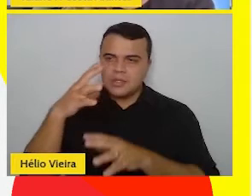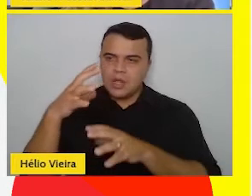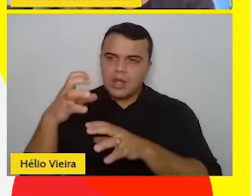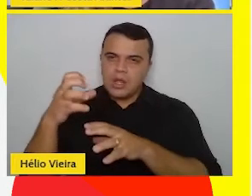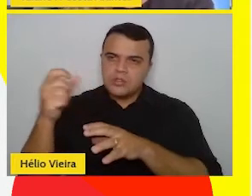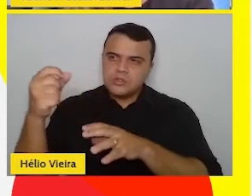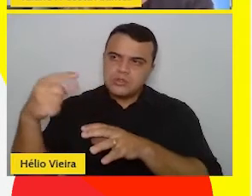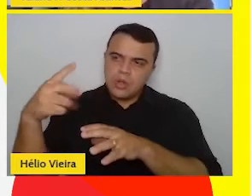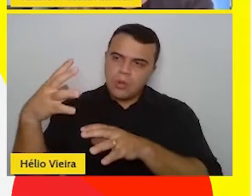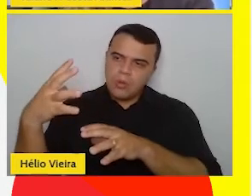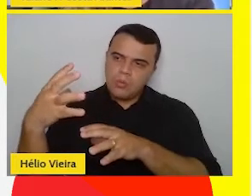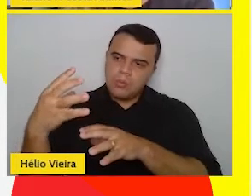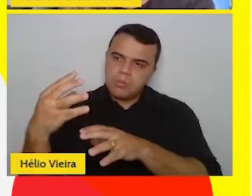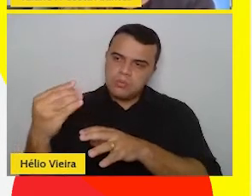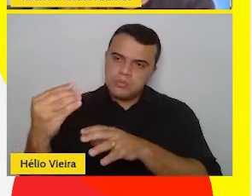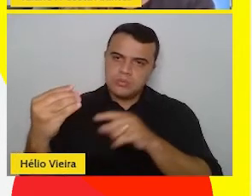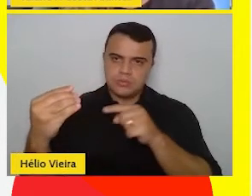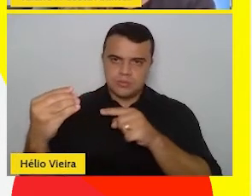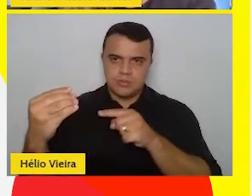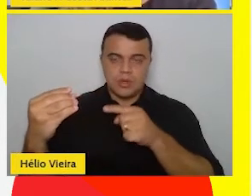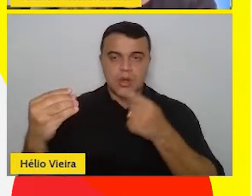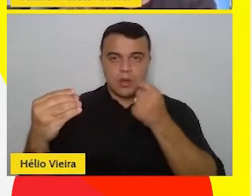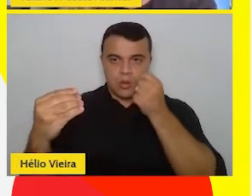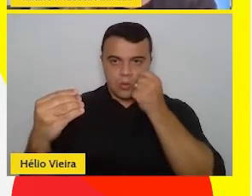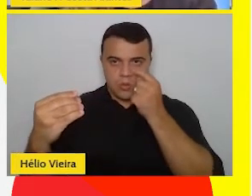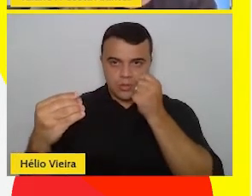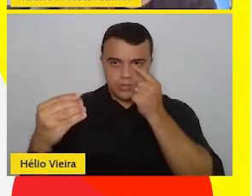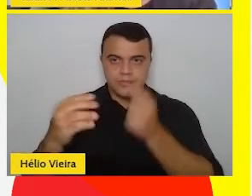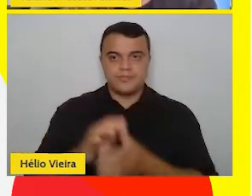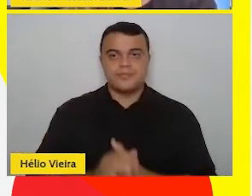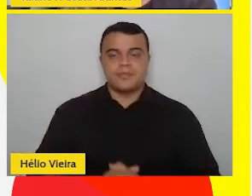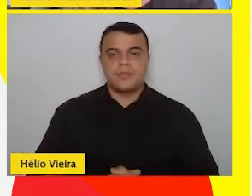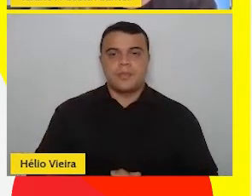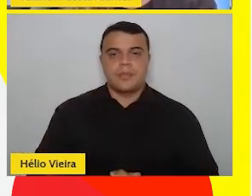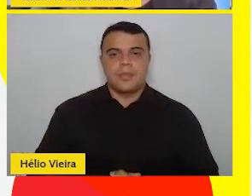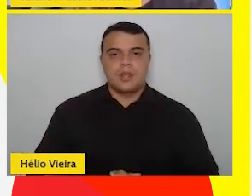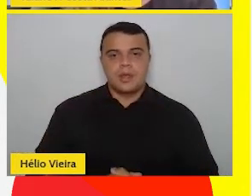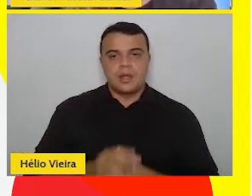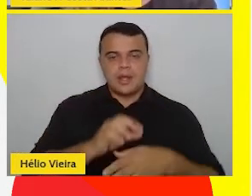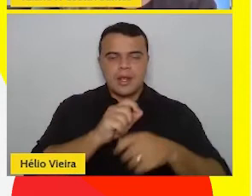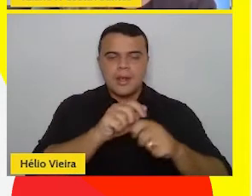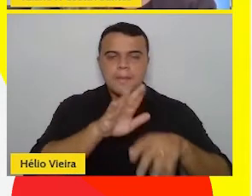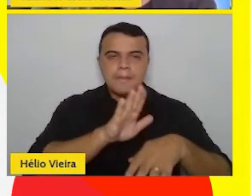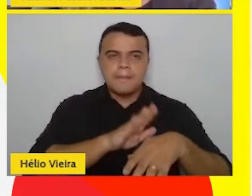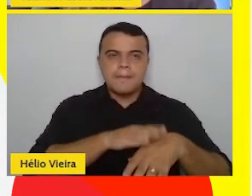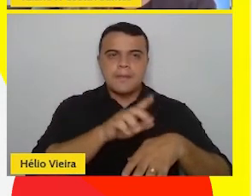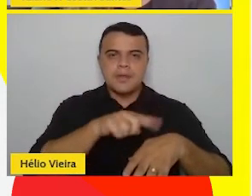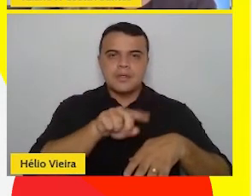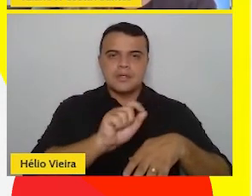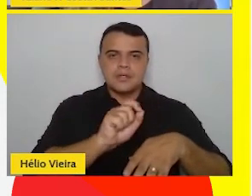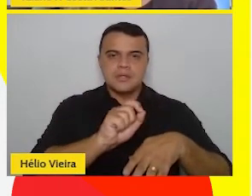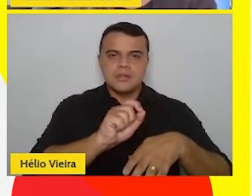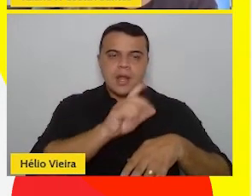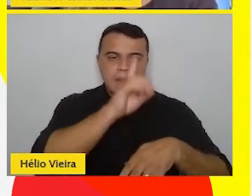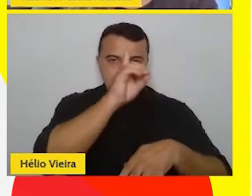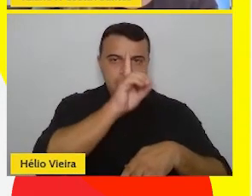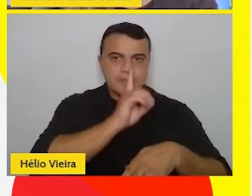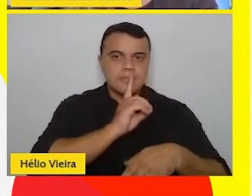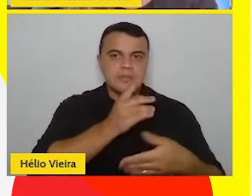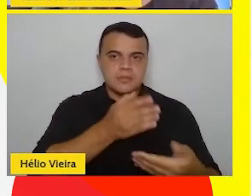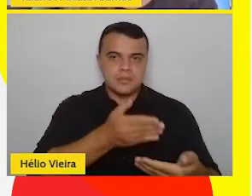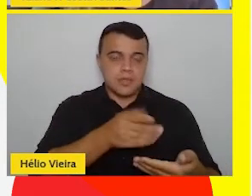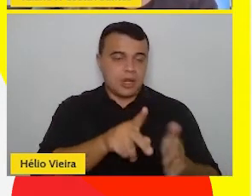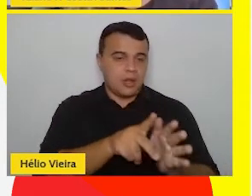a gente tem mais sombras. E aonde tem as partes mais com pontos amarelos,